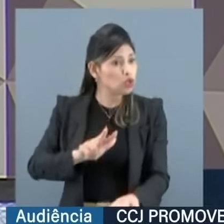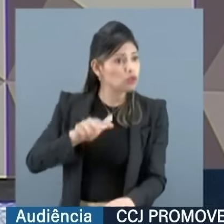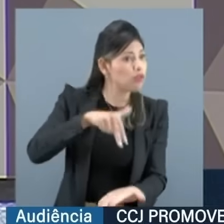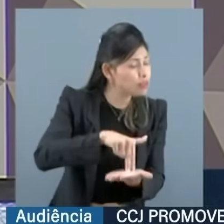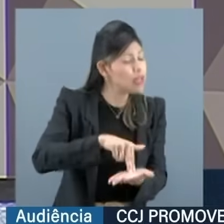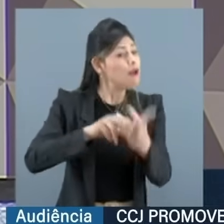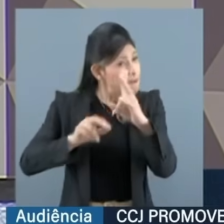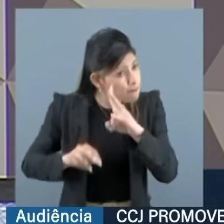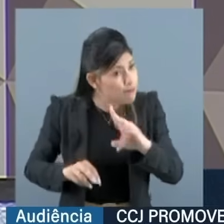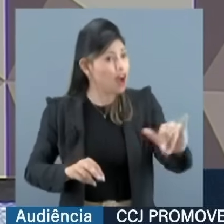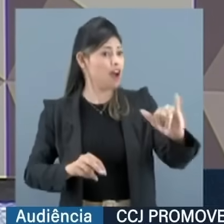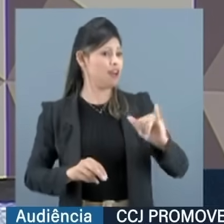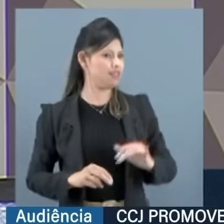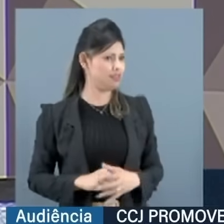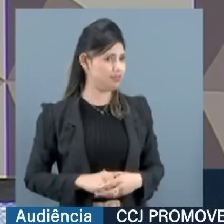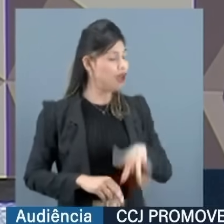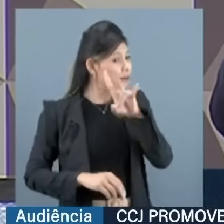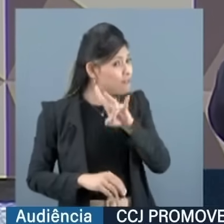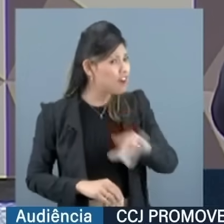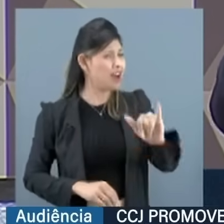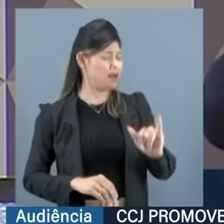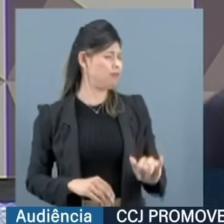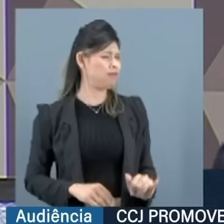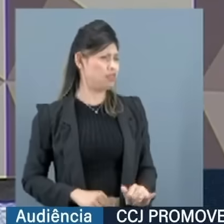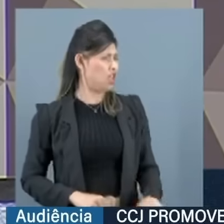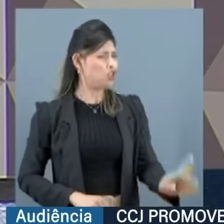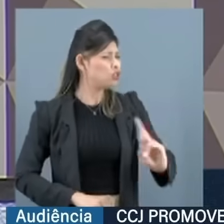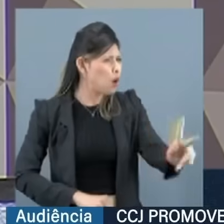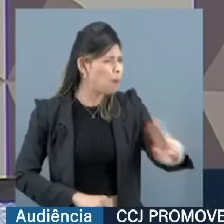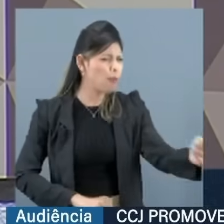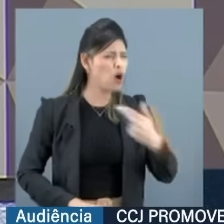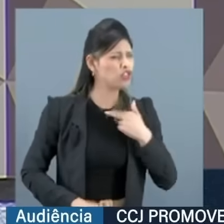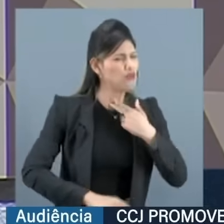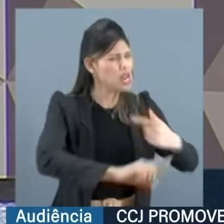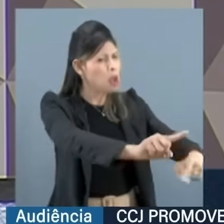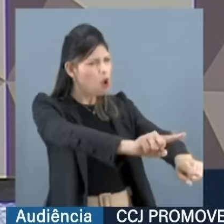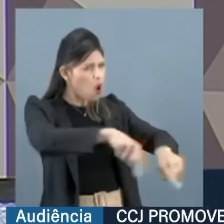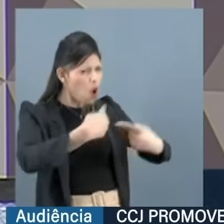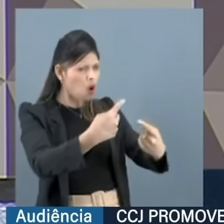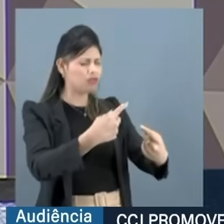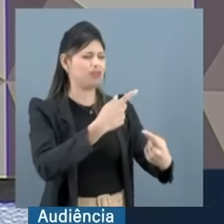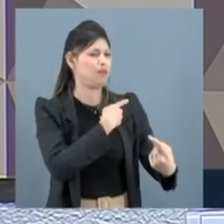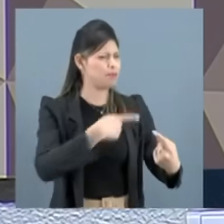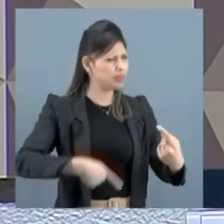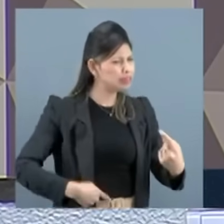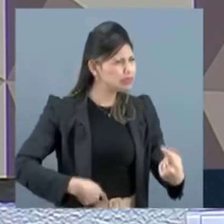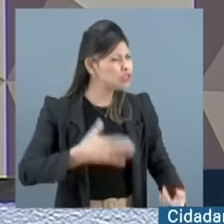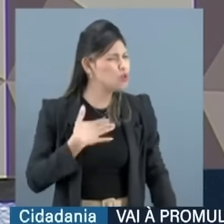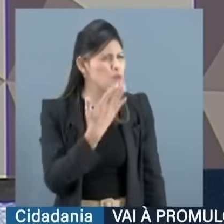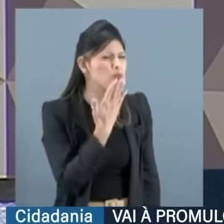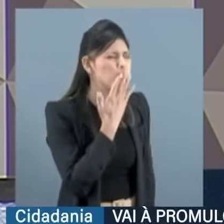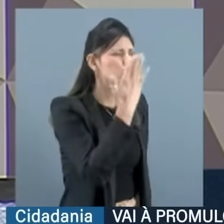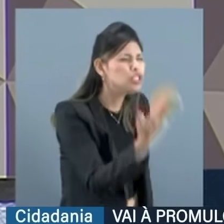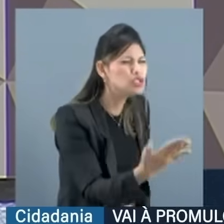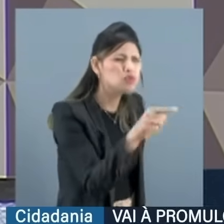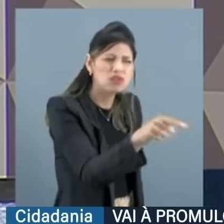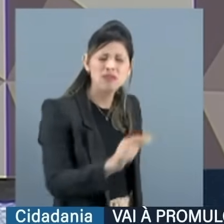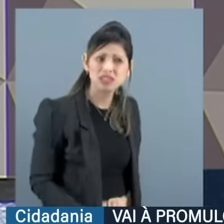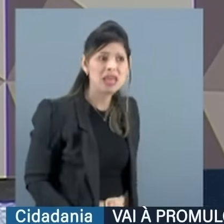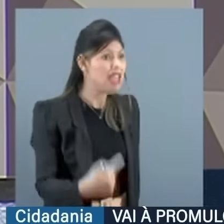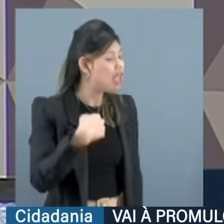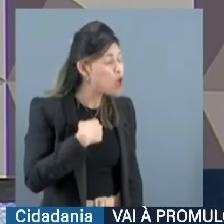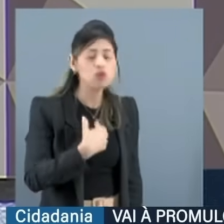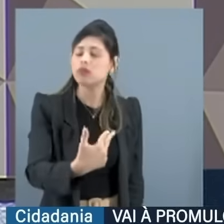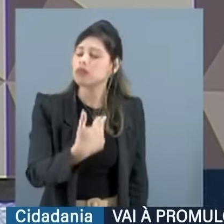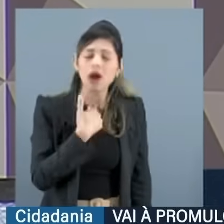senador. O faça. Agora, não venha dirigir a esta presidência um requerimento que Vossa Excelência bem sabe, eu não tenho